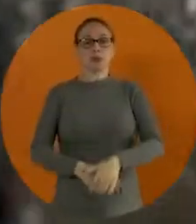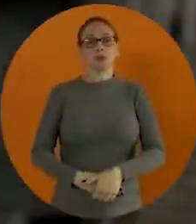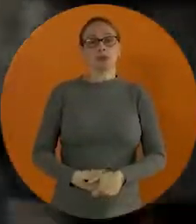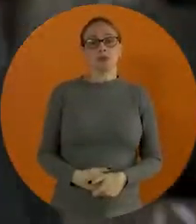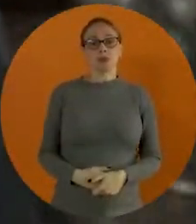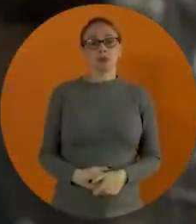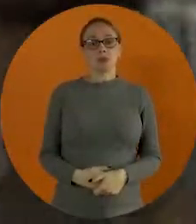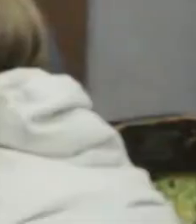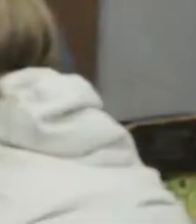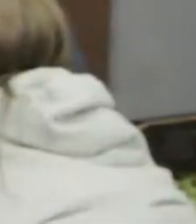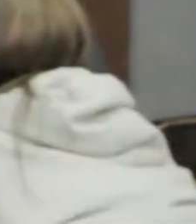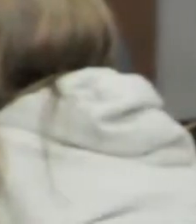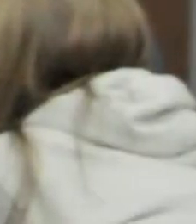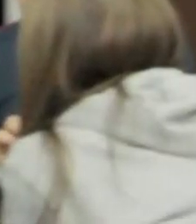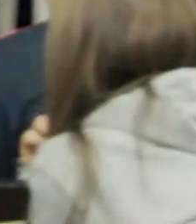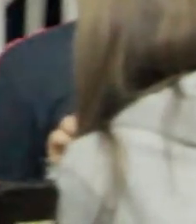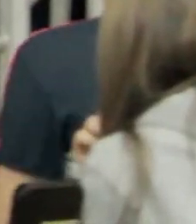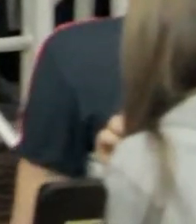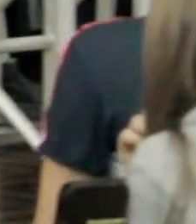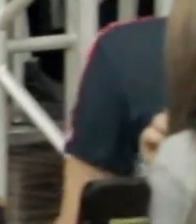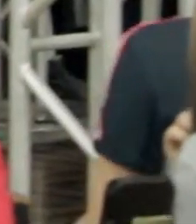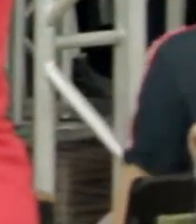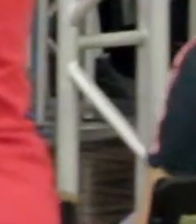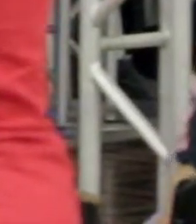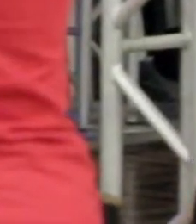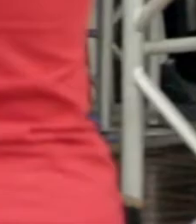todos os colegas participando.